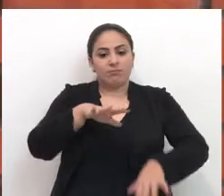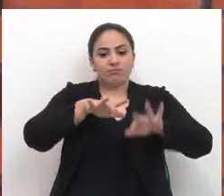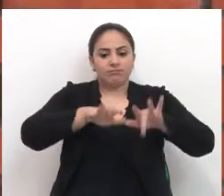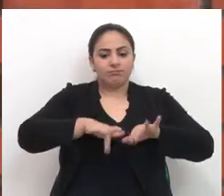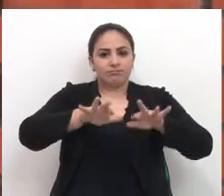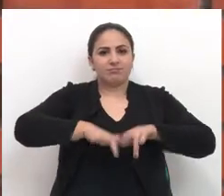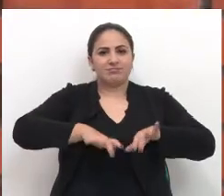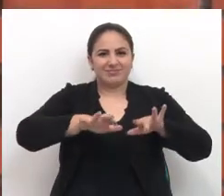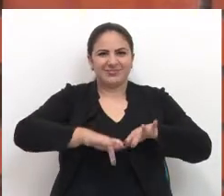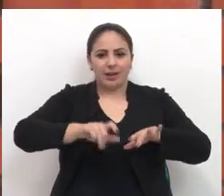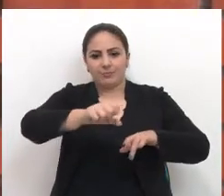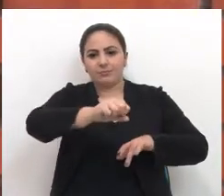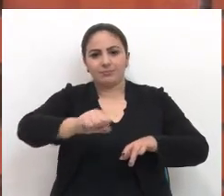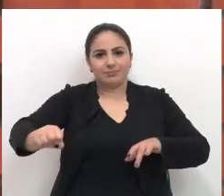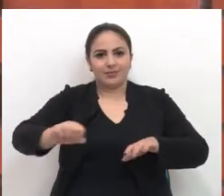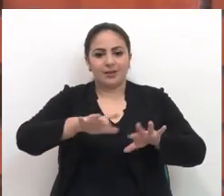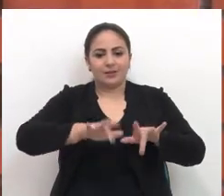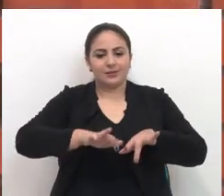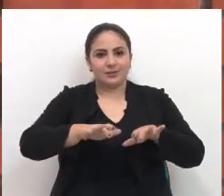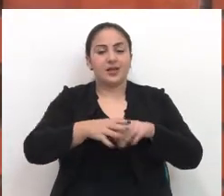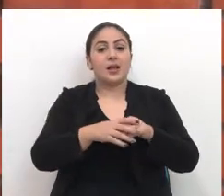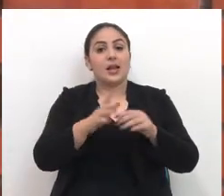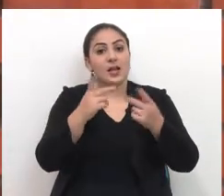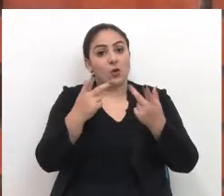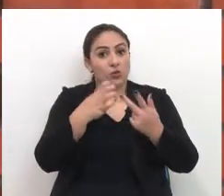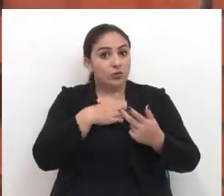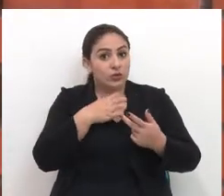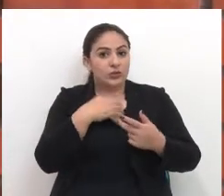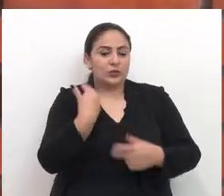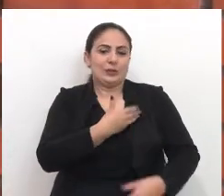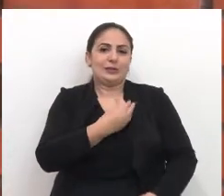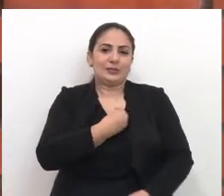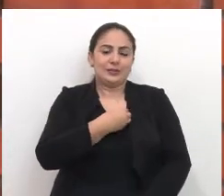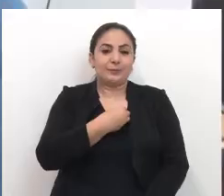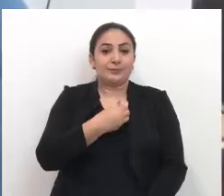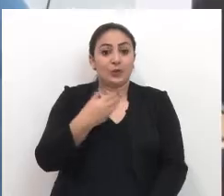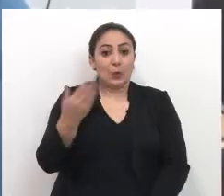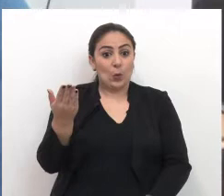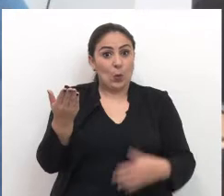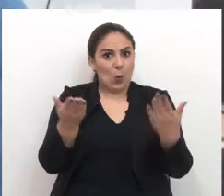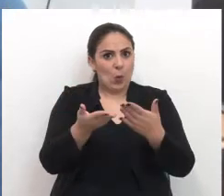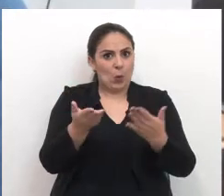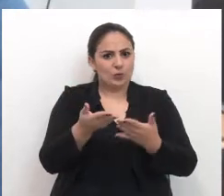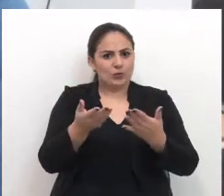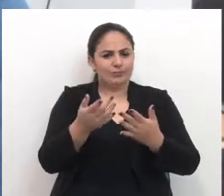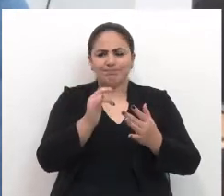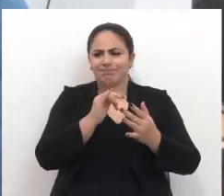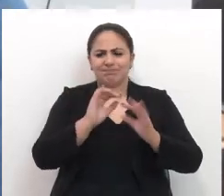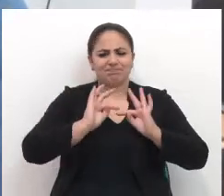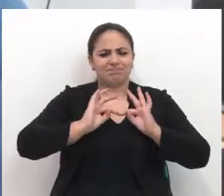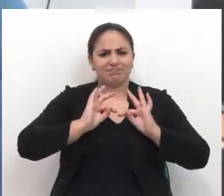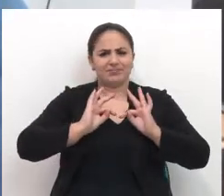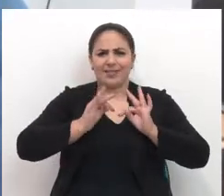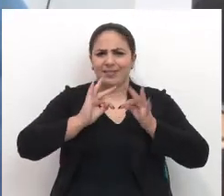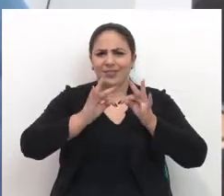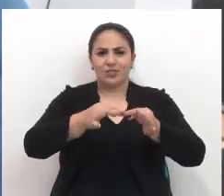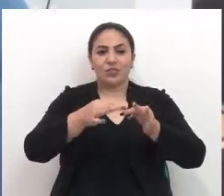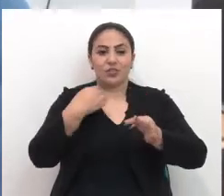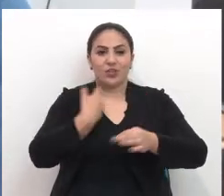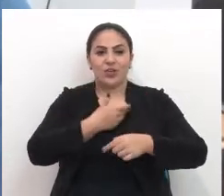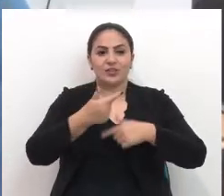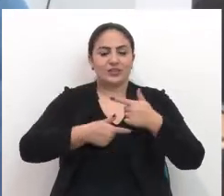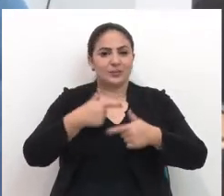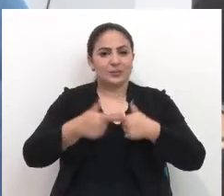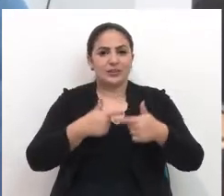só máquina de escrever e assim era a nossa vida. E hoje em dia não, hoje com essa informatização que tem,